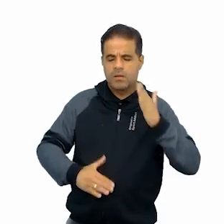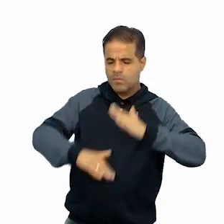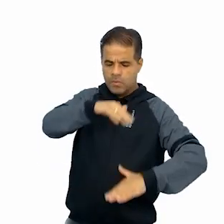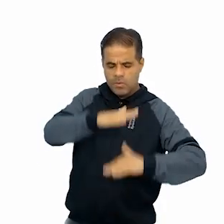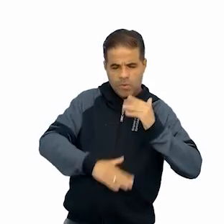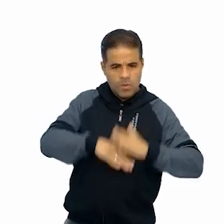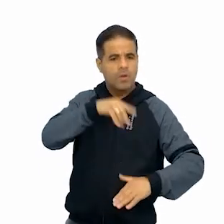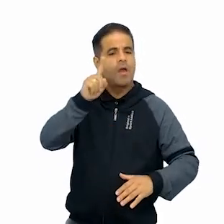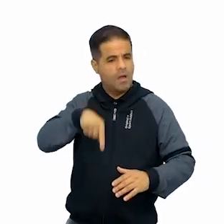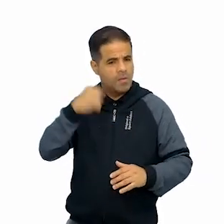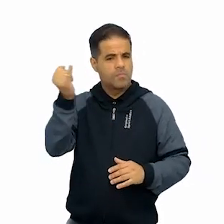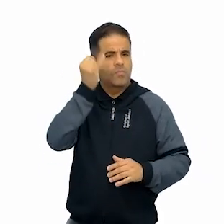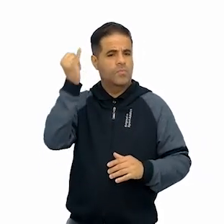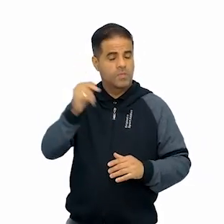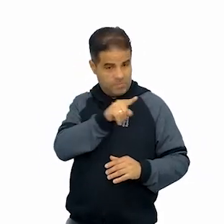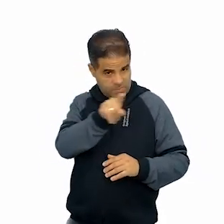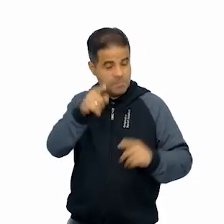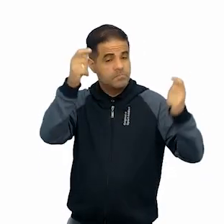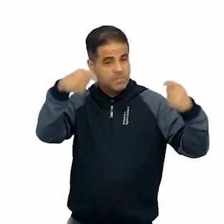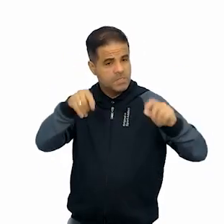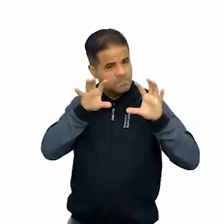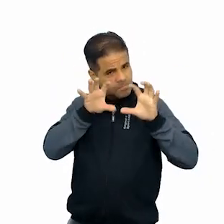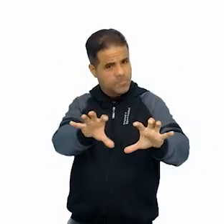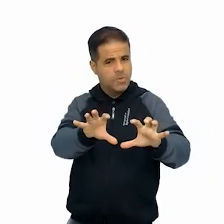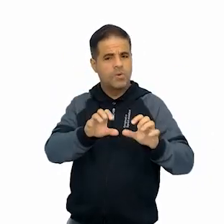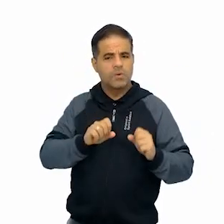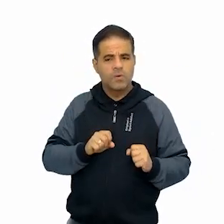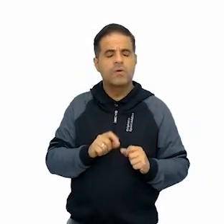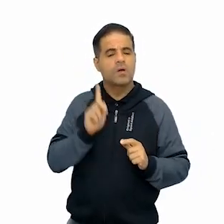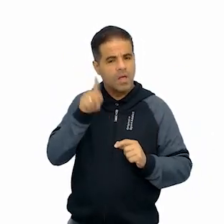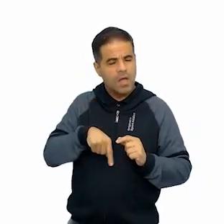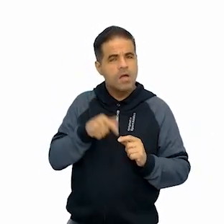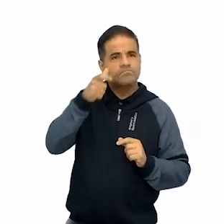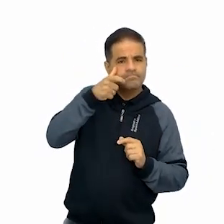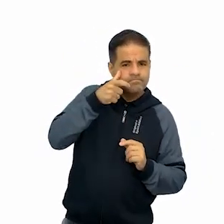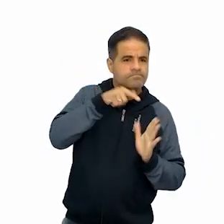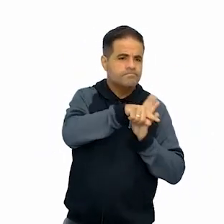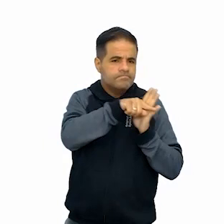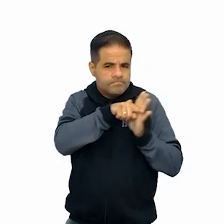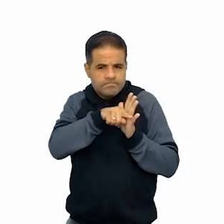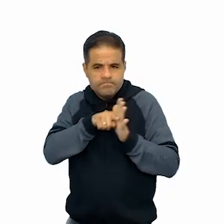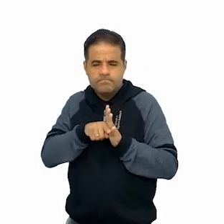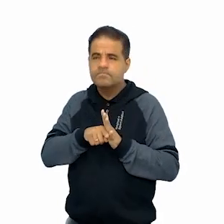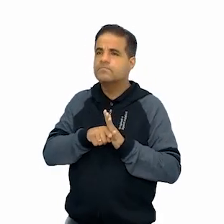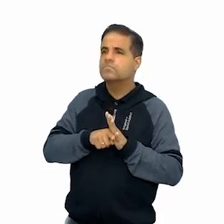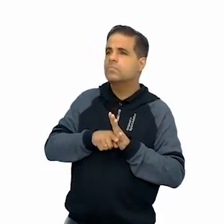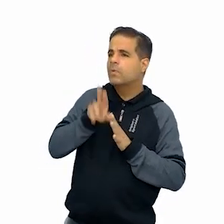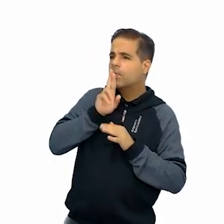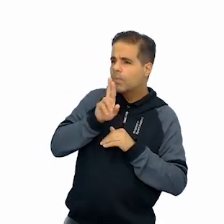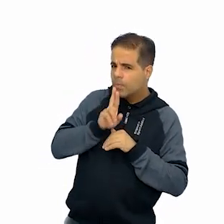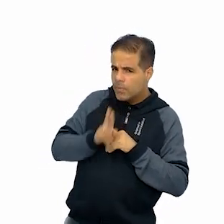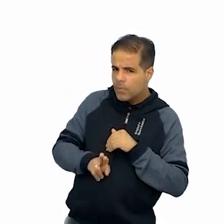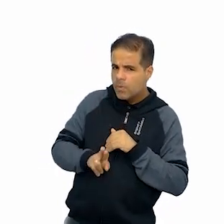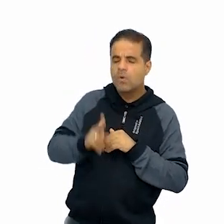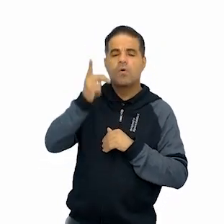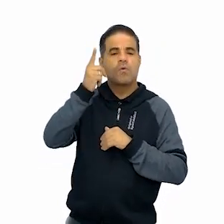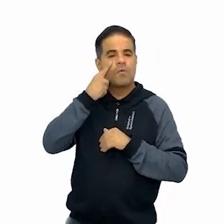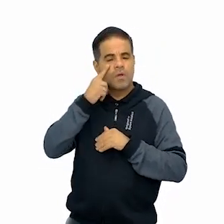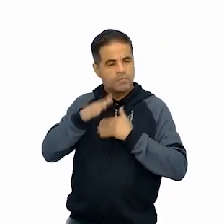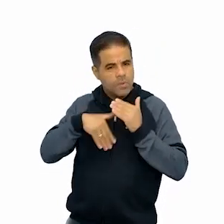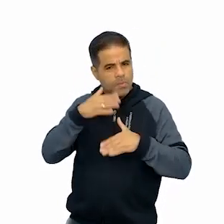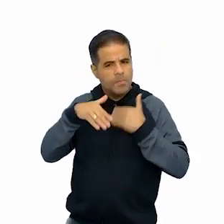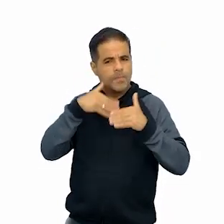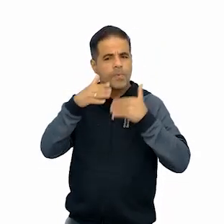realmente são essenciais e que você deve enfatizar, ou seja, fazer uma sondagem e consultar os resultados das avaliações